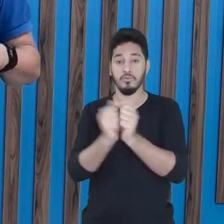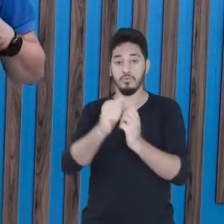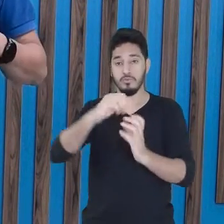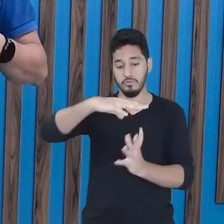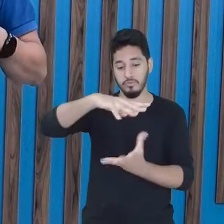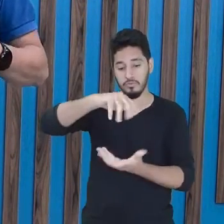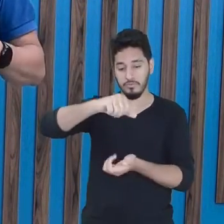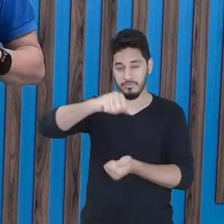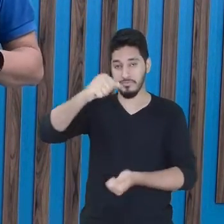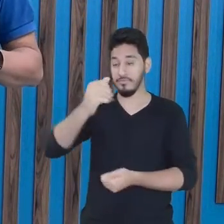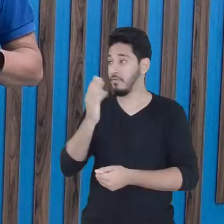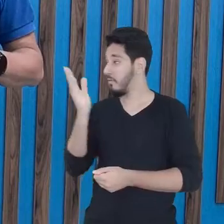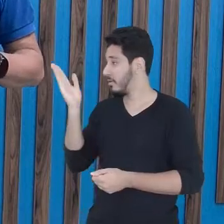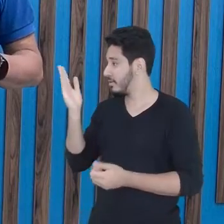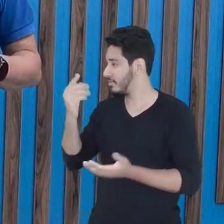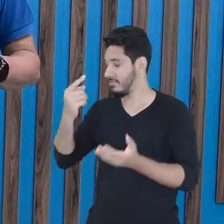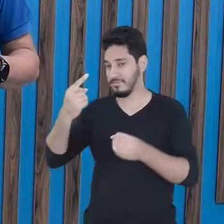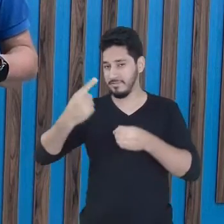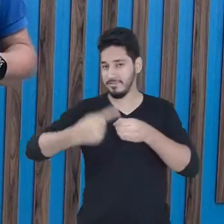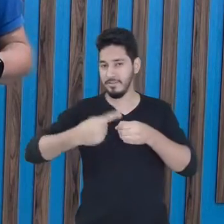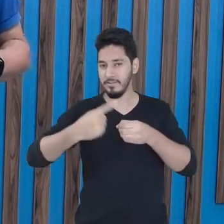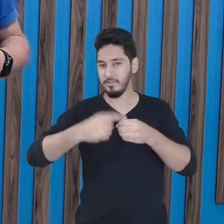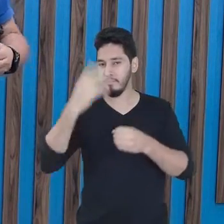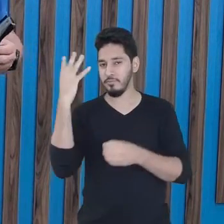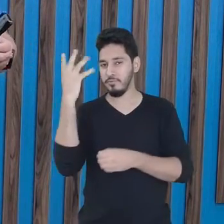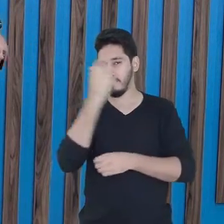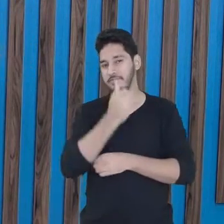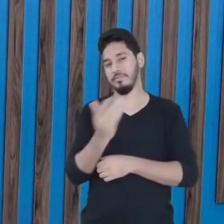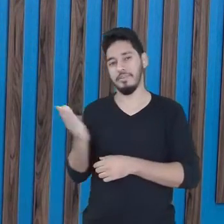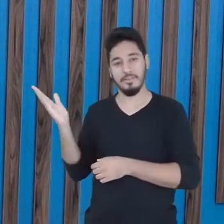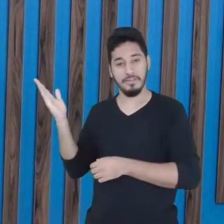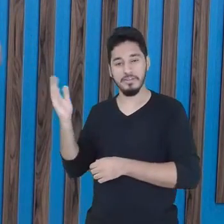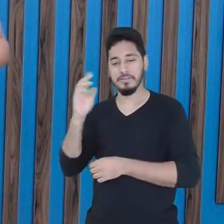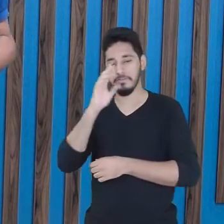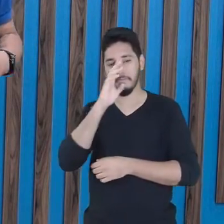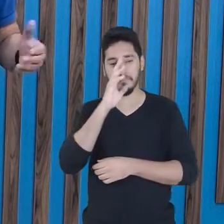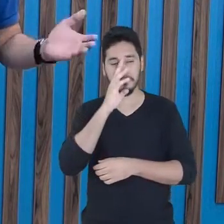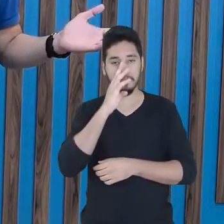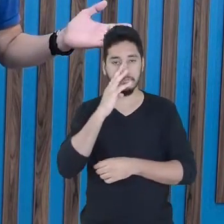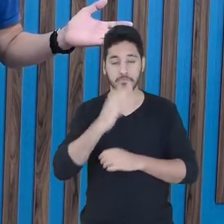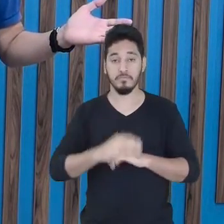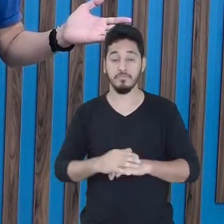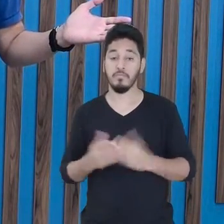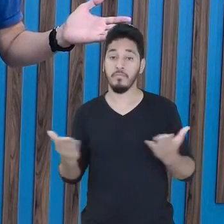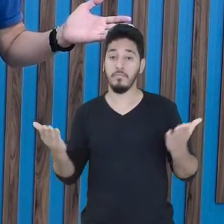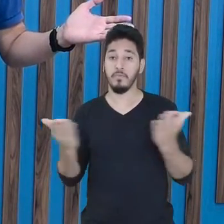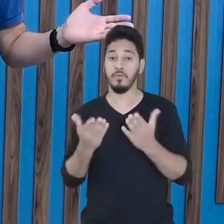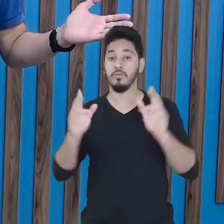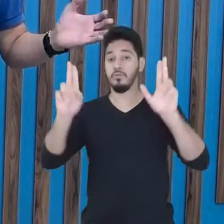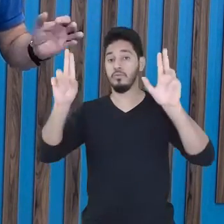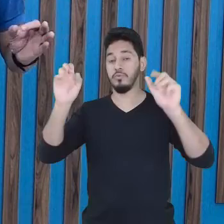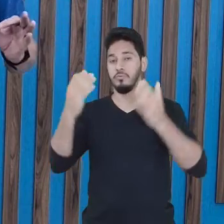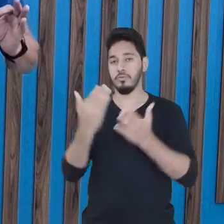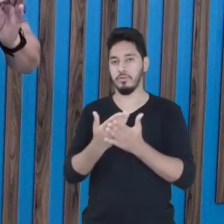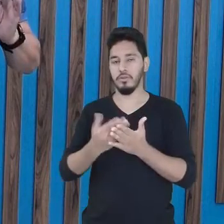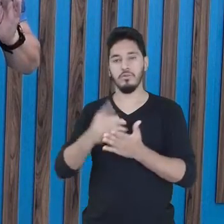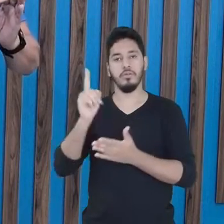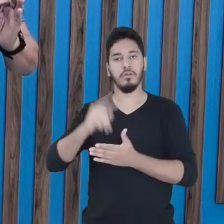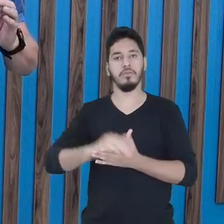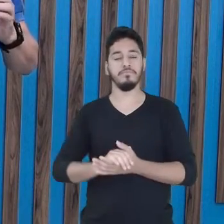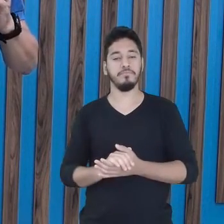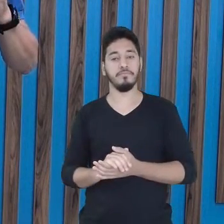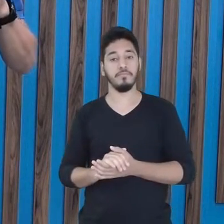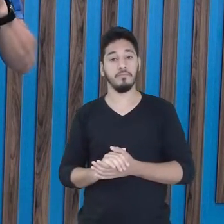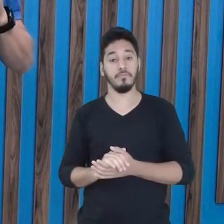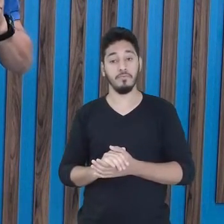um matutinho lindo que sou eu, meu povo bonito. Hoje o tema da aula é o ser